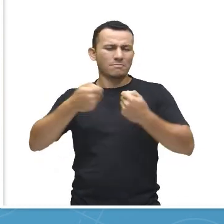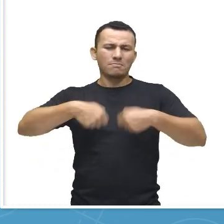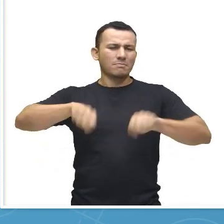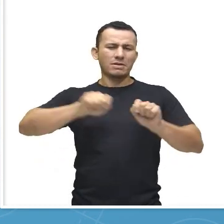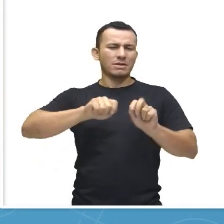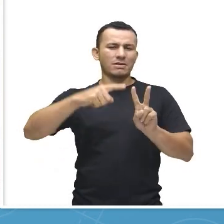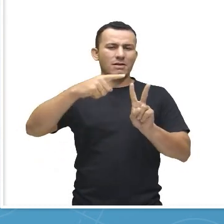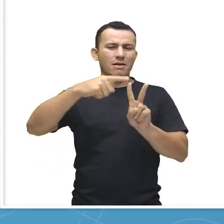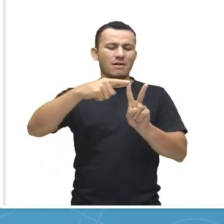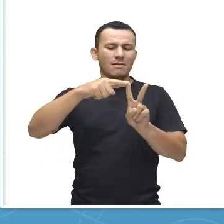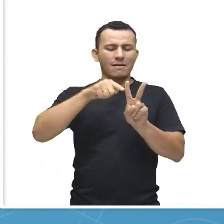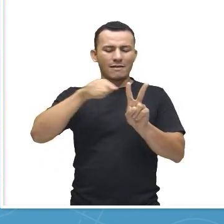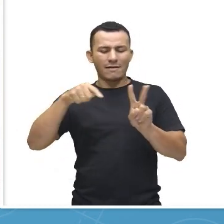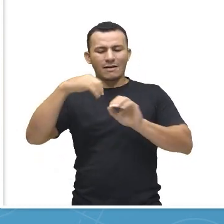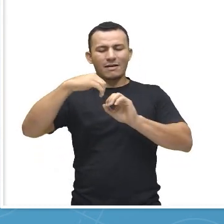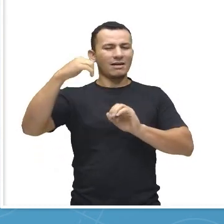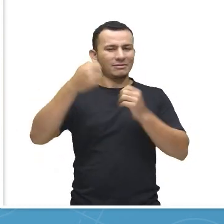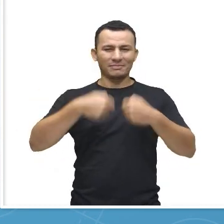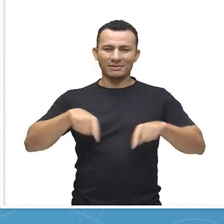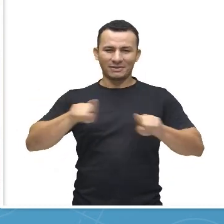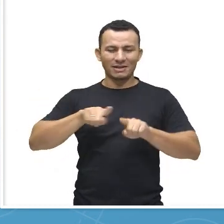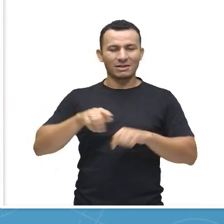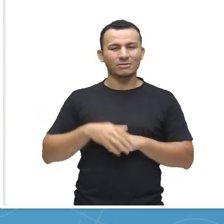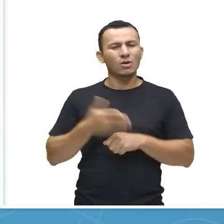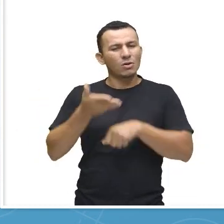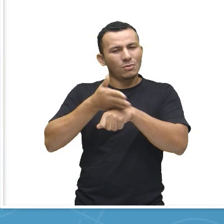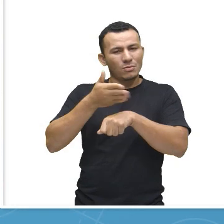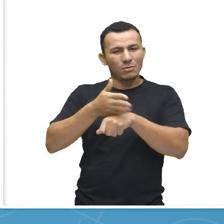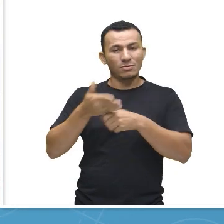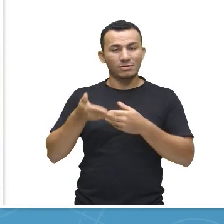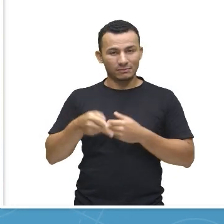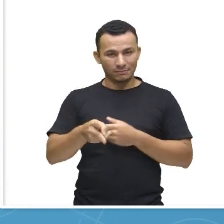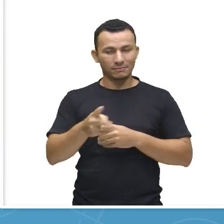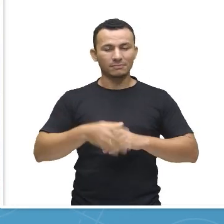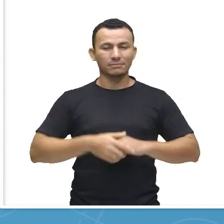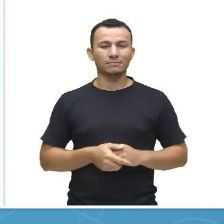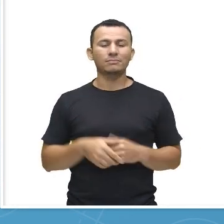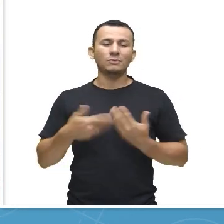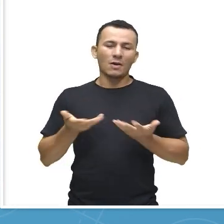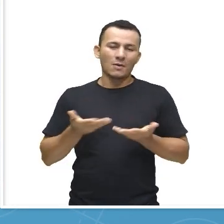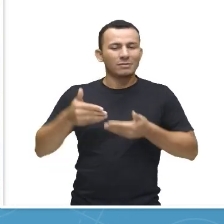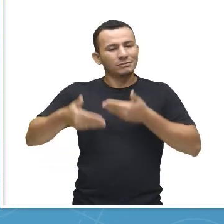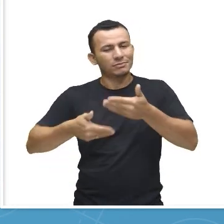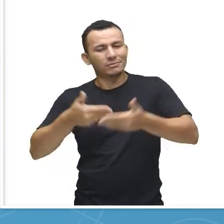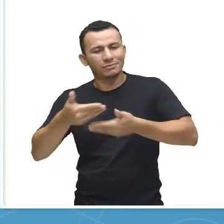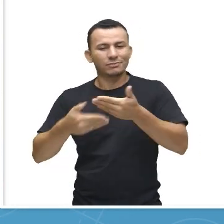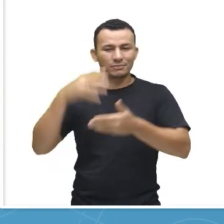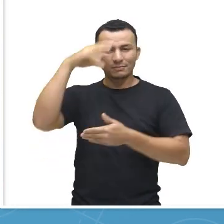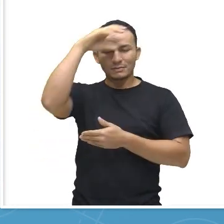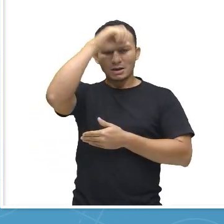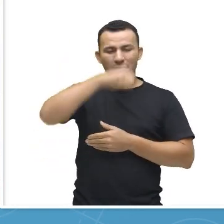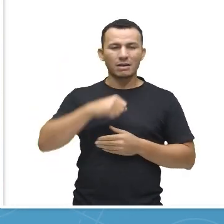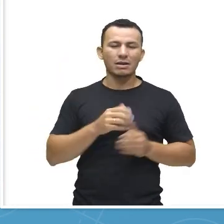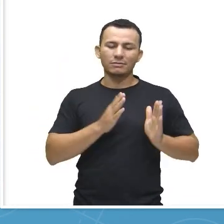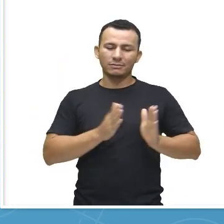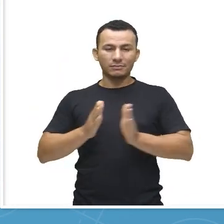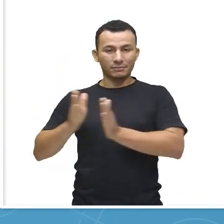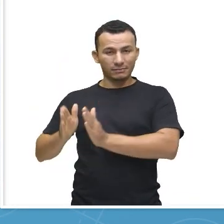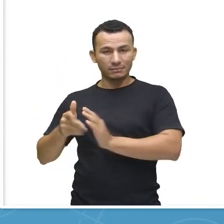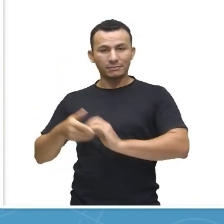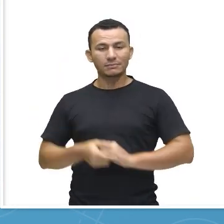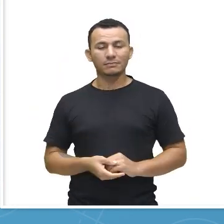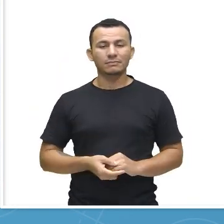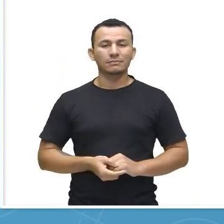você colocar os radicais, tá? Você já resolve direto. Mas como a gente está aprendendo, a gente está fazendo aqui no passo a passo.